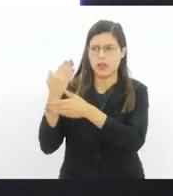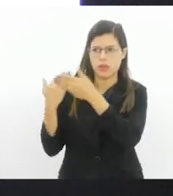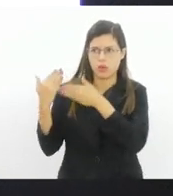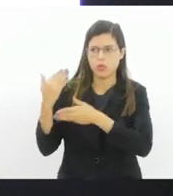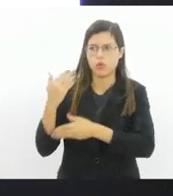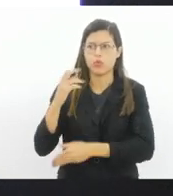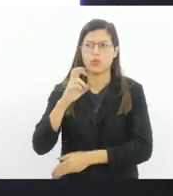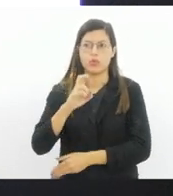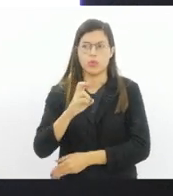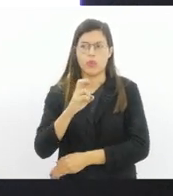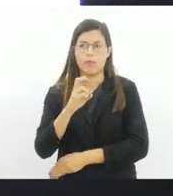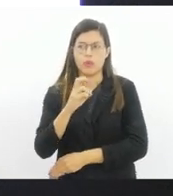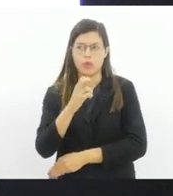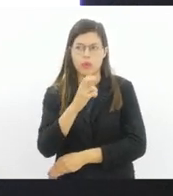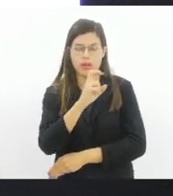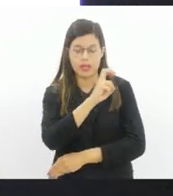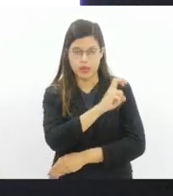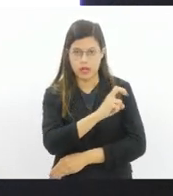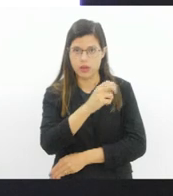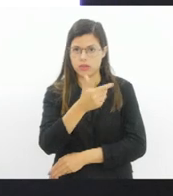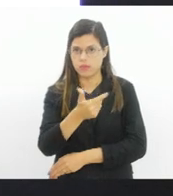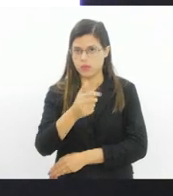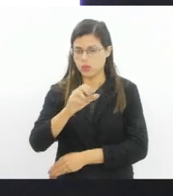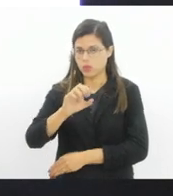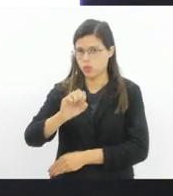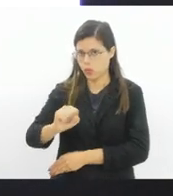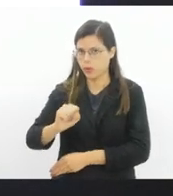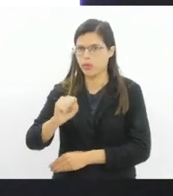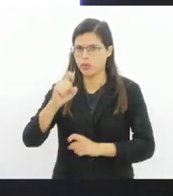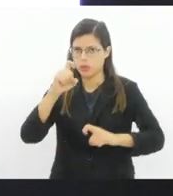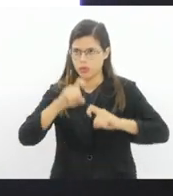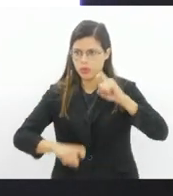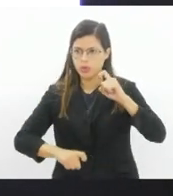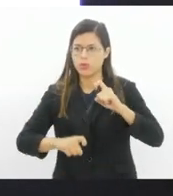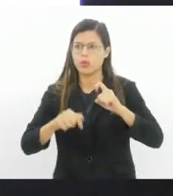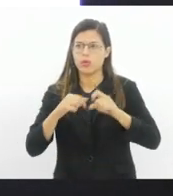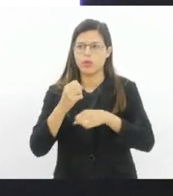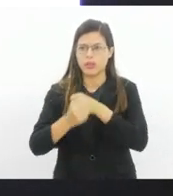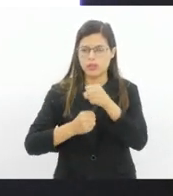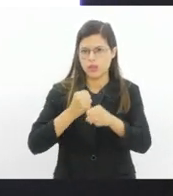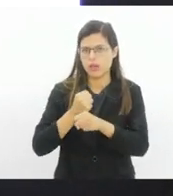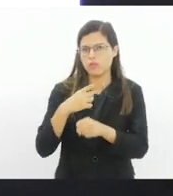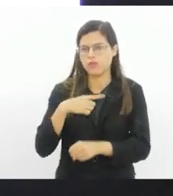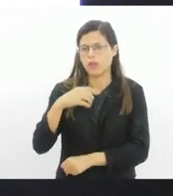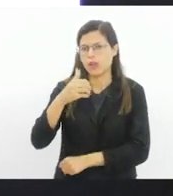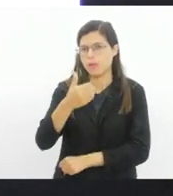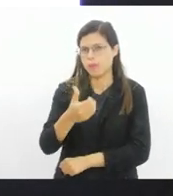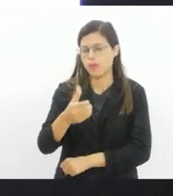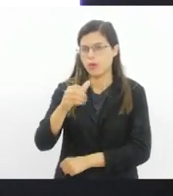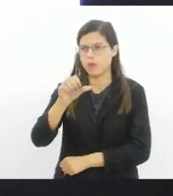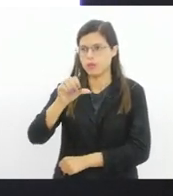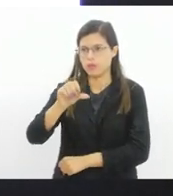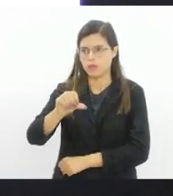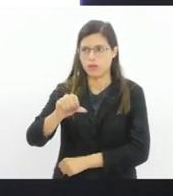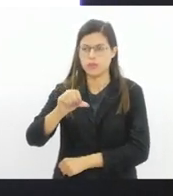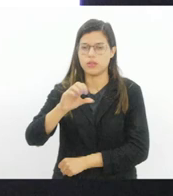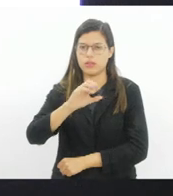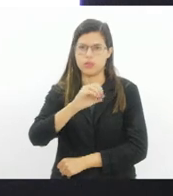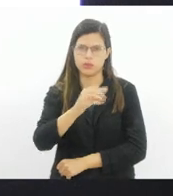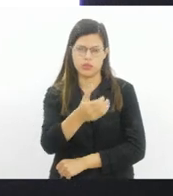5.528 estupros. De janeiro a abril desse ano, nós temos 1.986 estupros